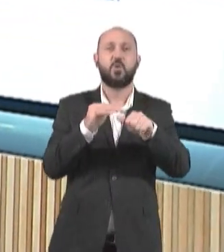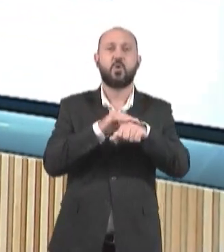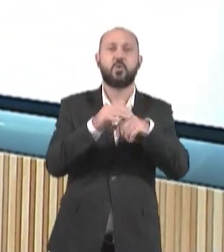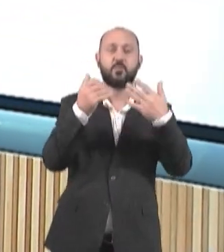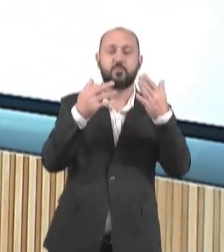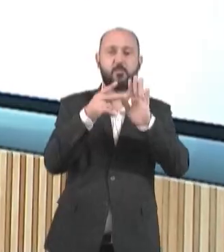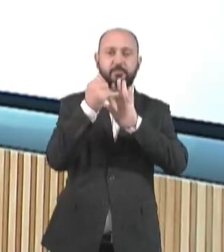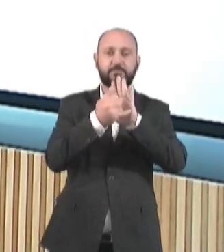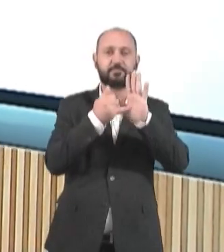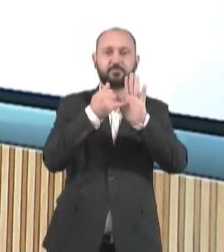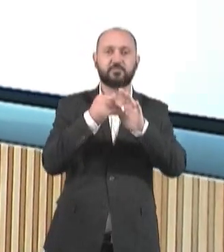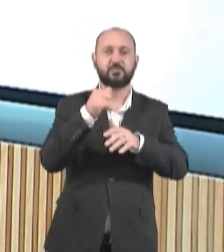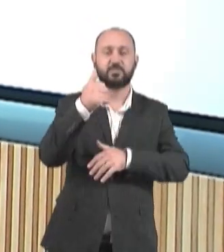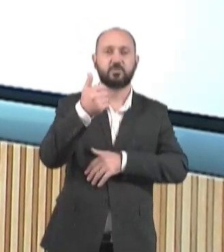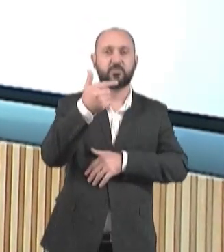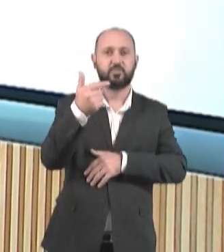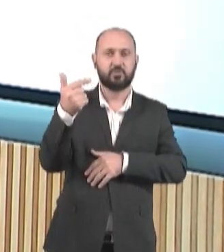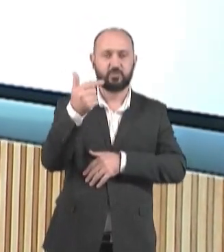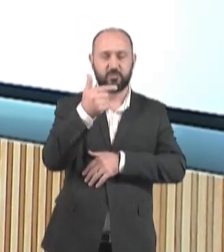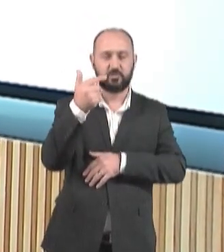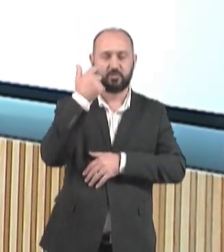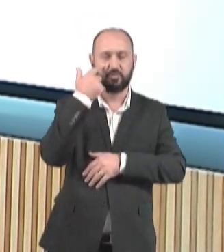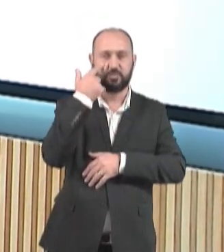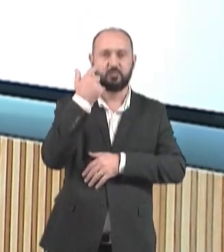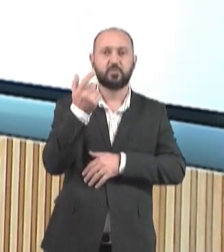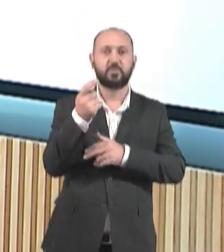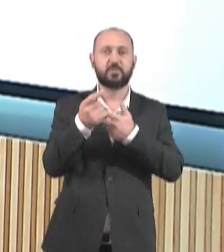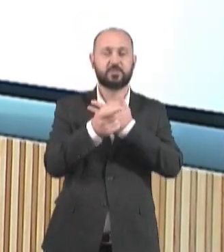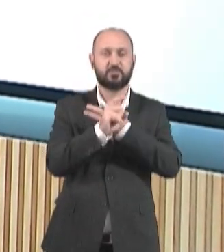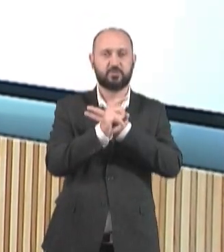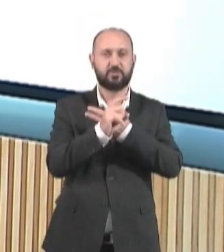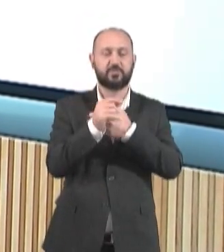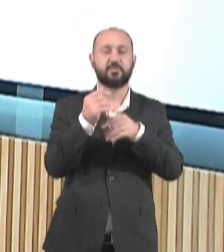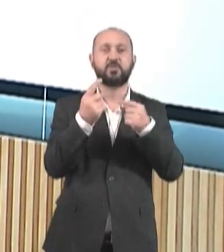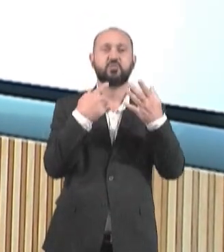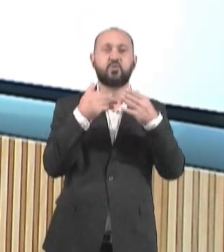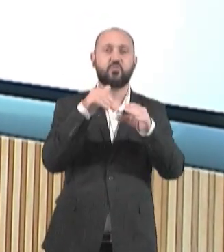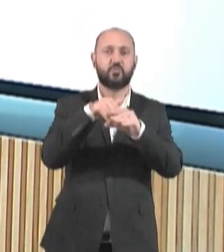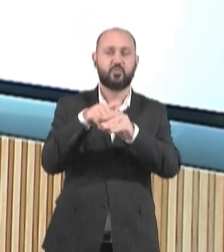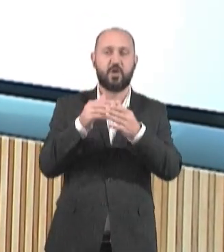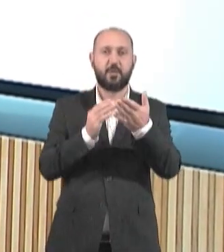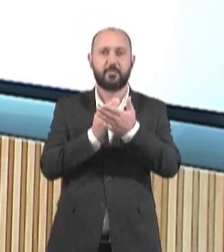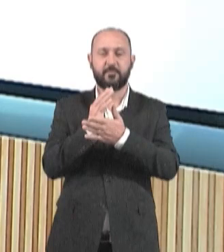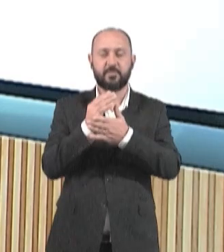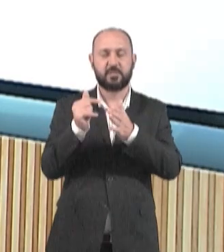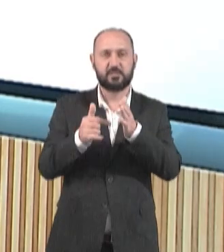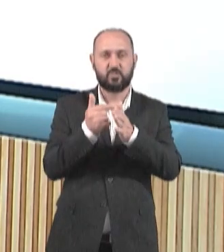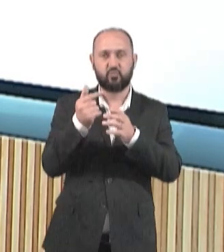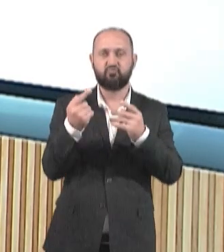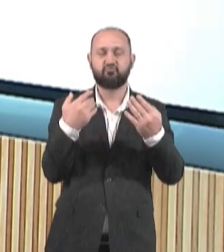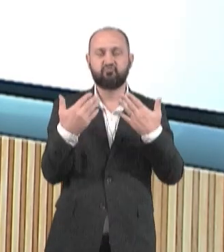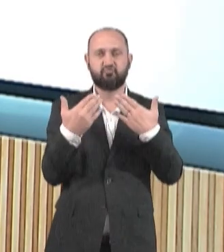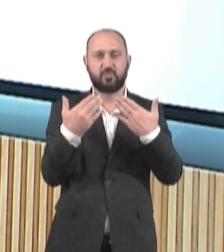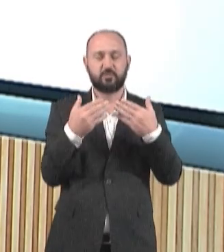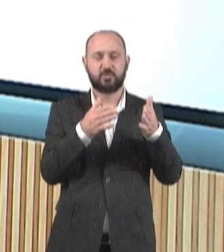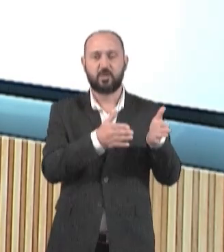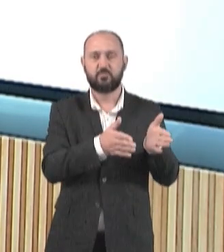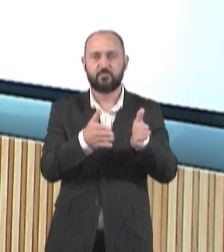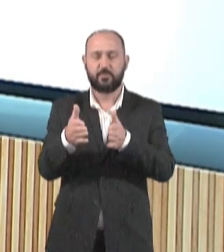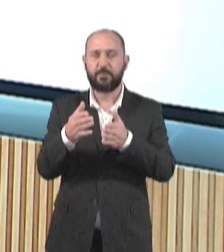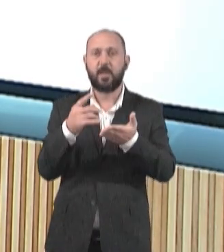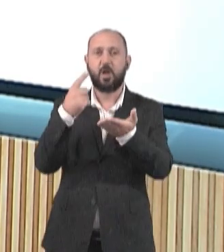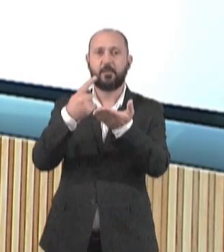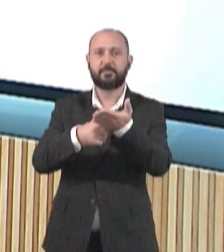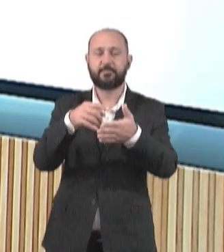falando do projeto de lei de número 122 do Poder Executivo. Matéria discutida, votada e aprovada em sua segunda discussão, está tramitando